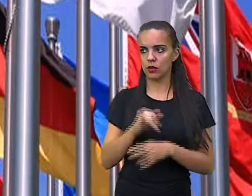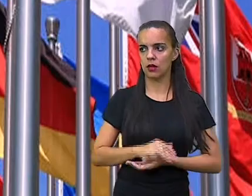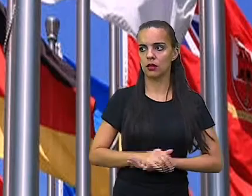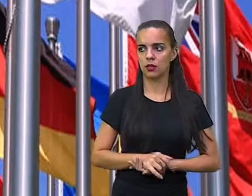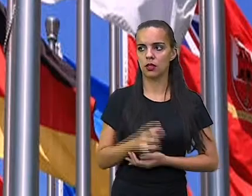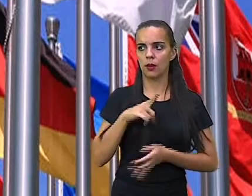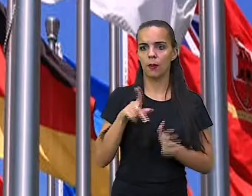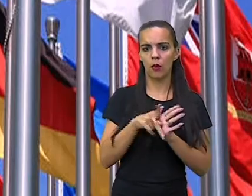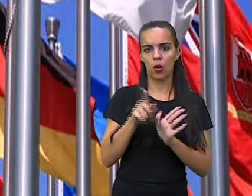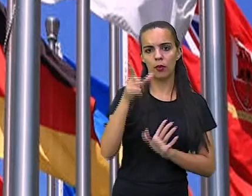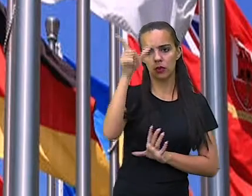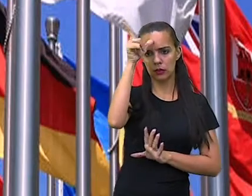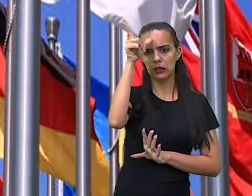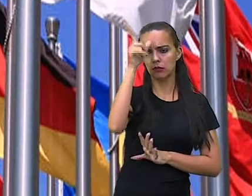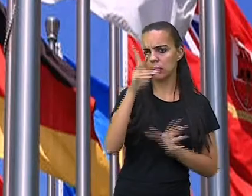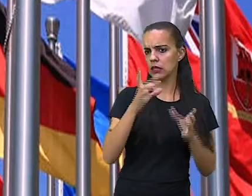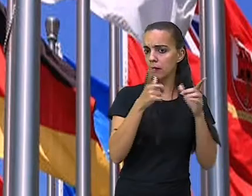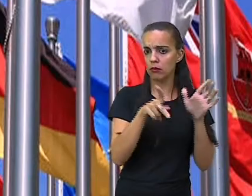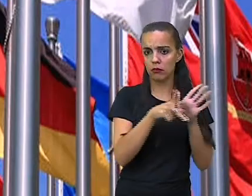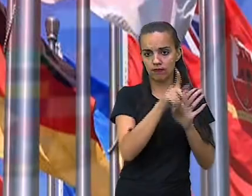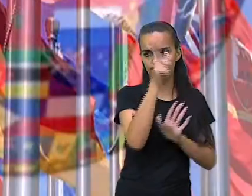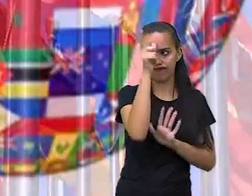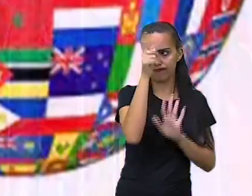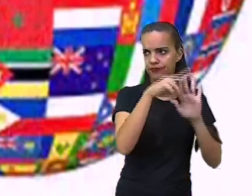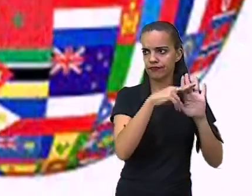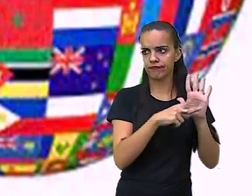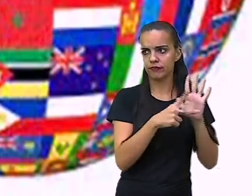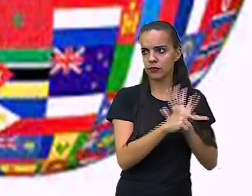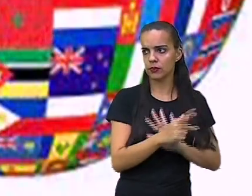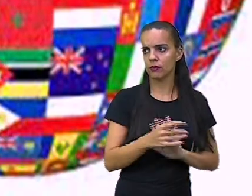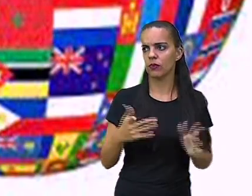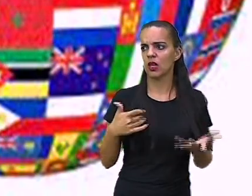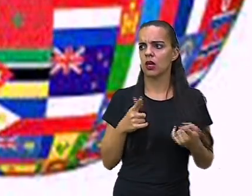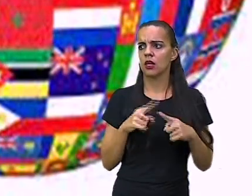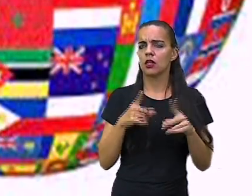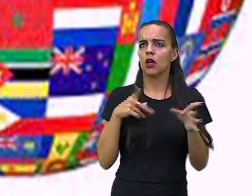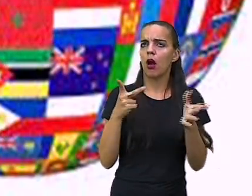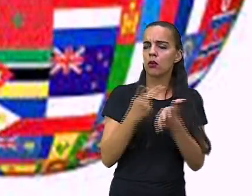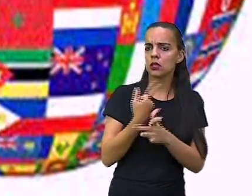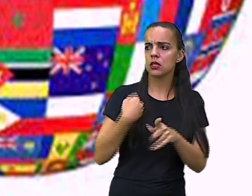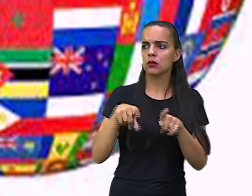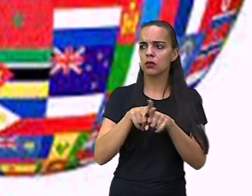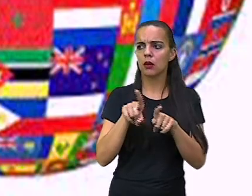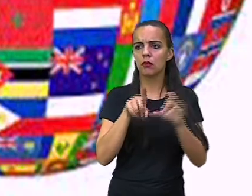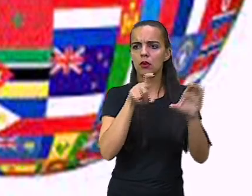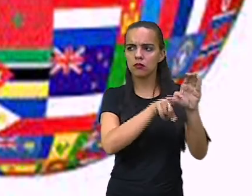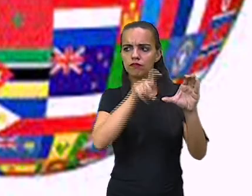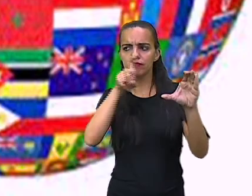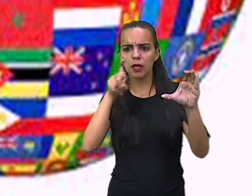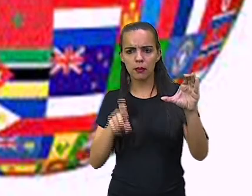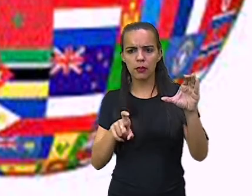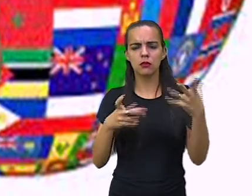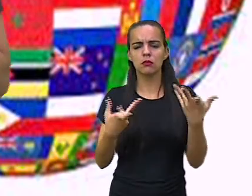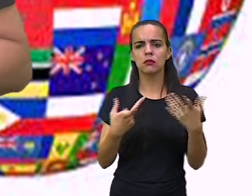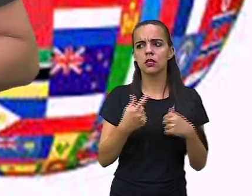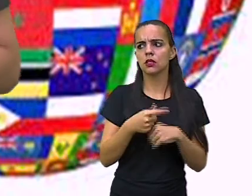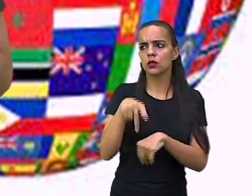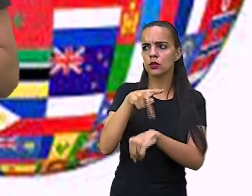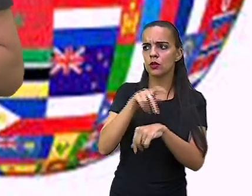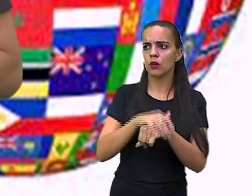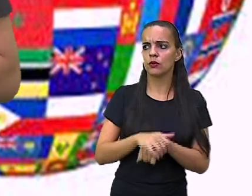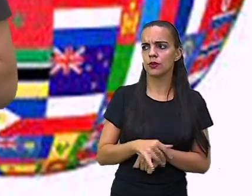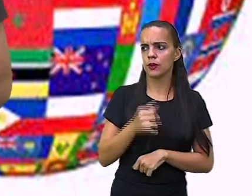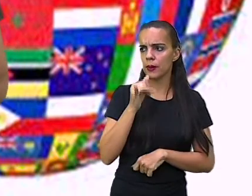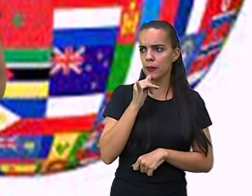Estado alemão. A Bélgica conseguiu a emancipação, ou seja, a sua independência em relação à Holanda, mas o